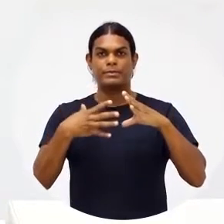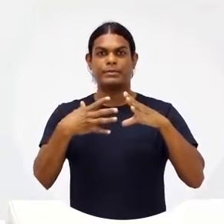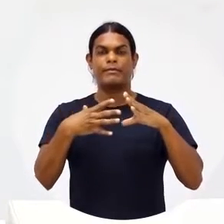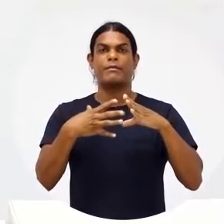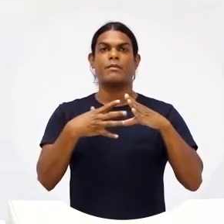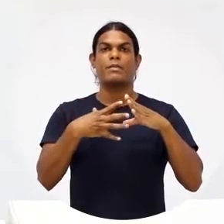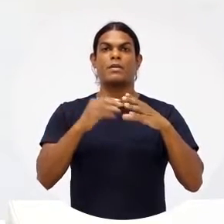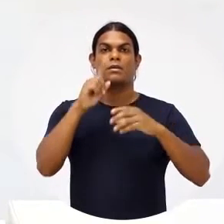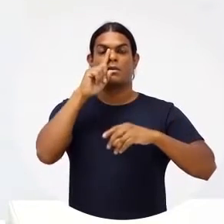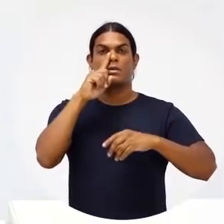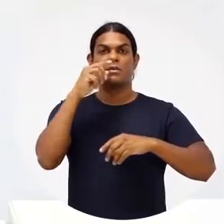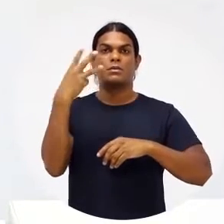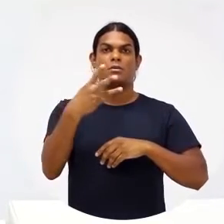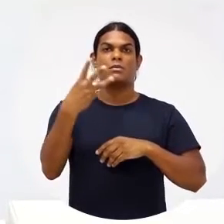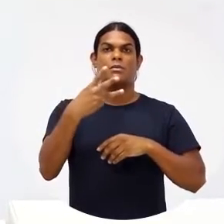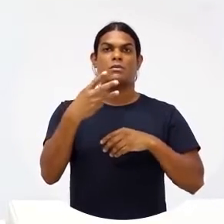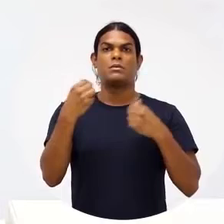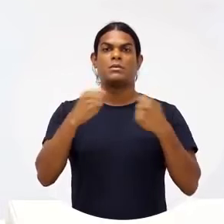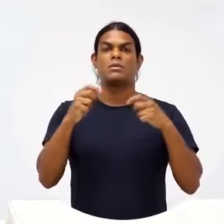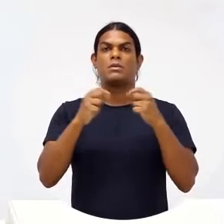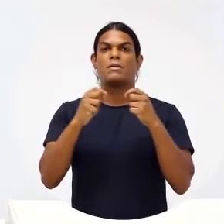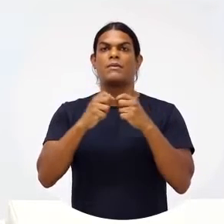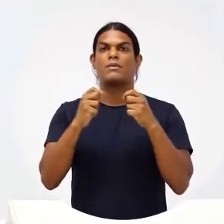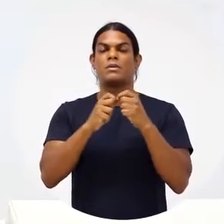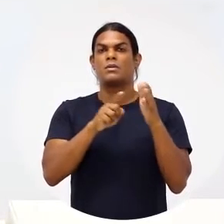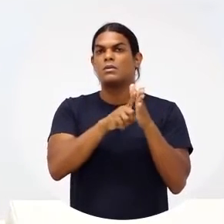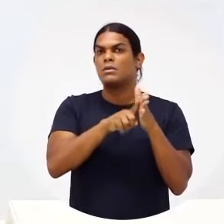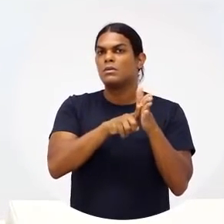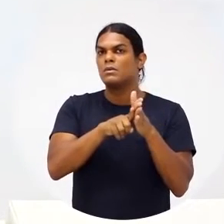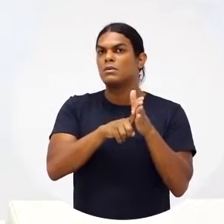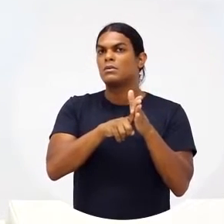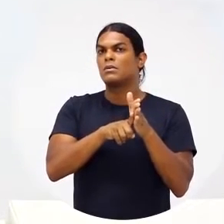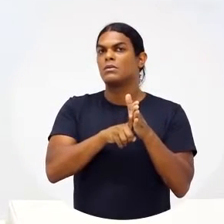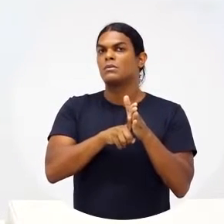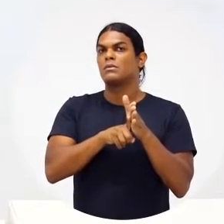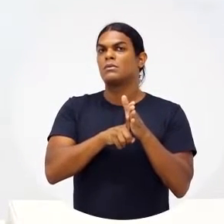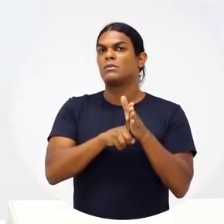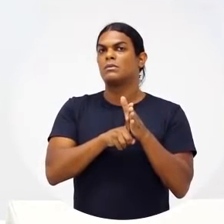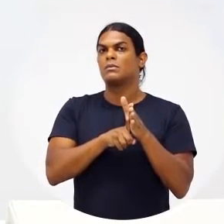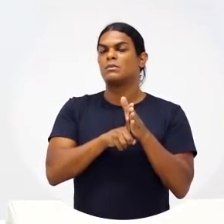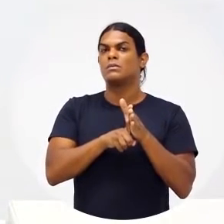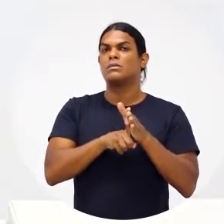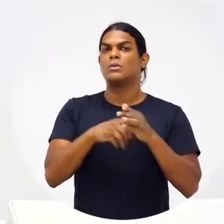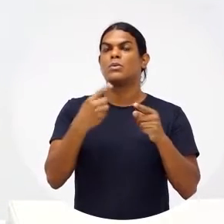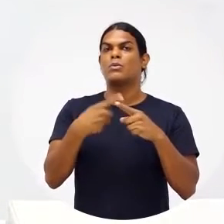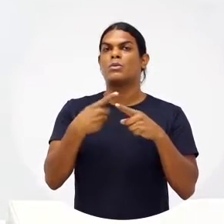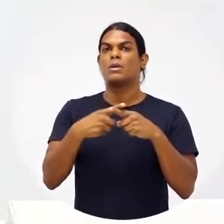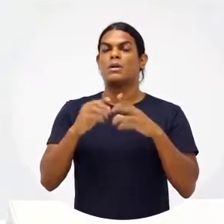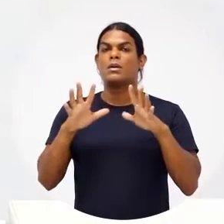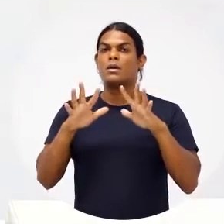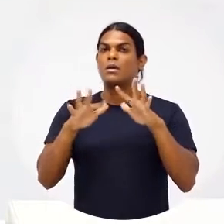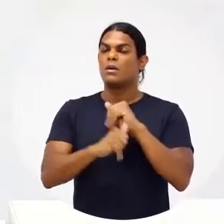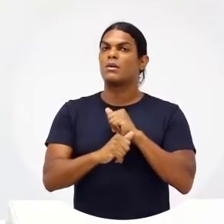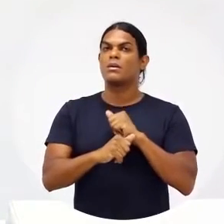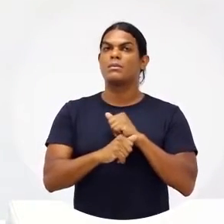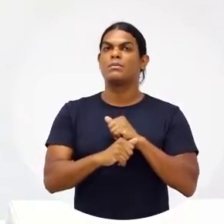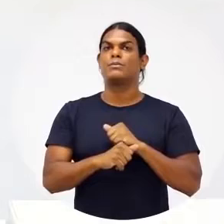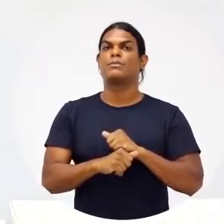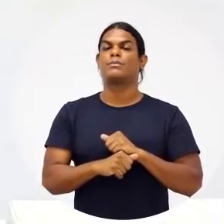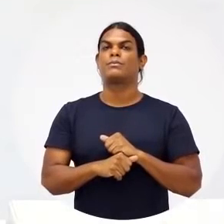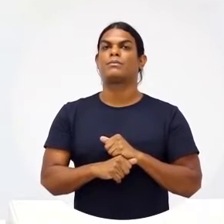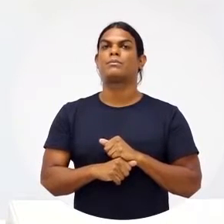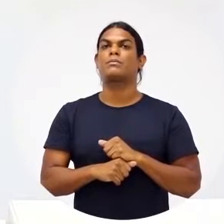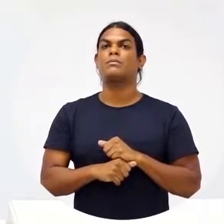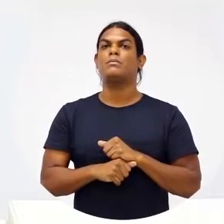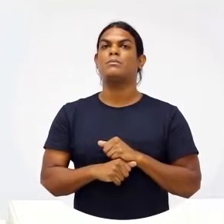sim precisar fazer o exame demissional, porque passou daquele prazo de 90 dias. Lembrando que